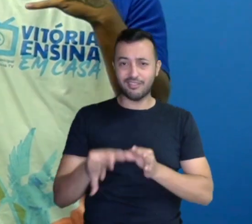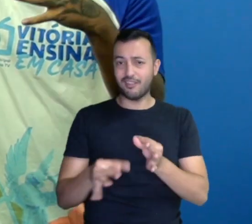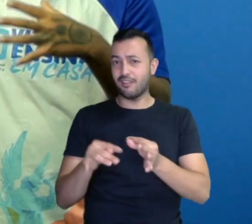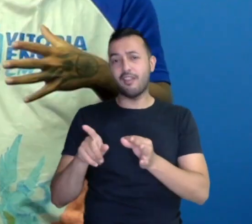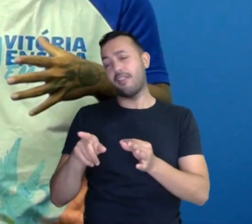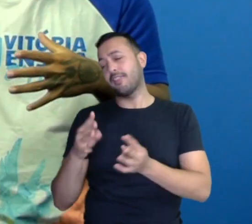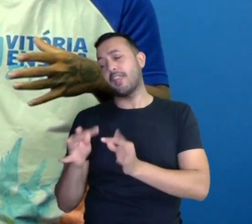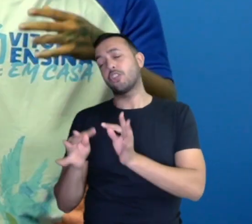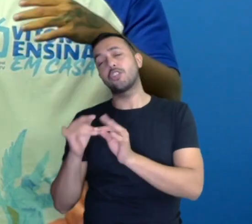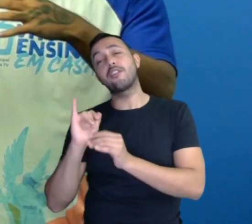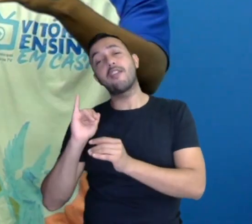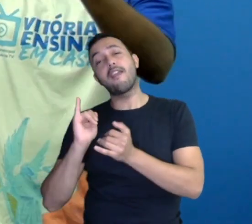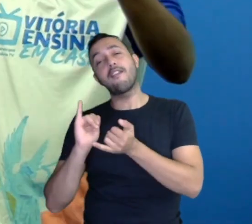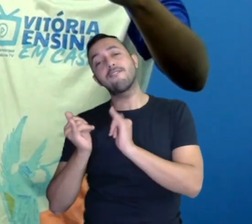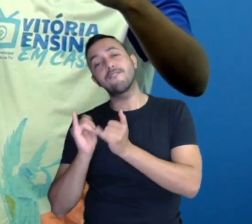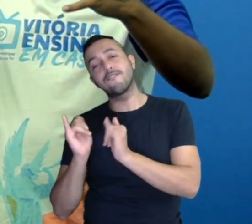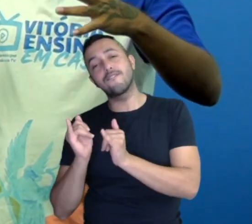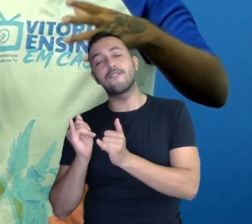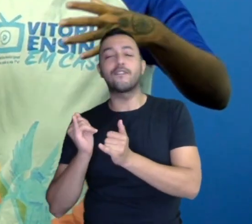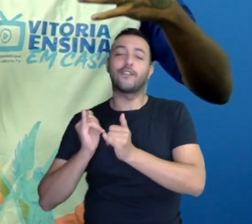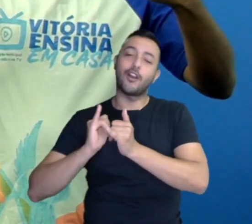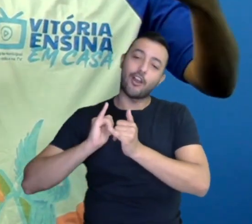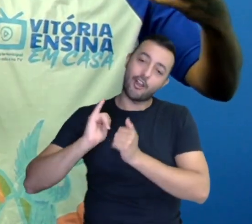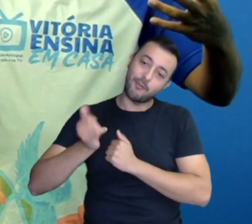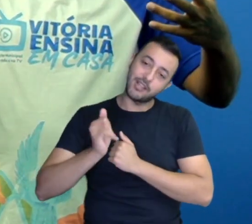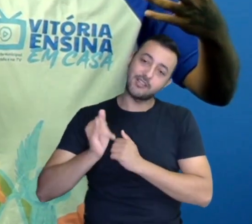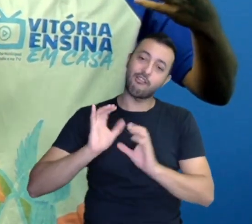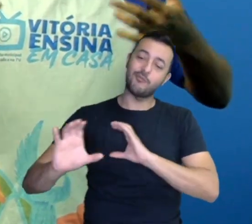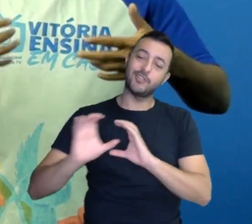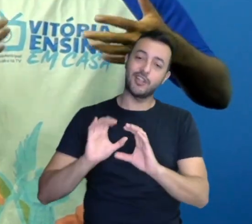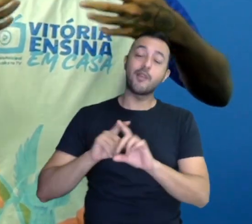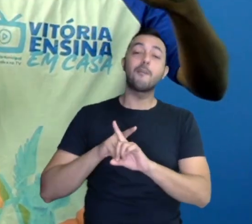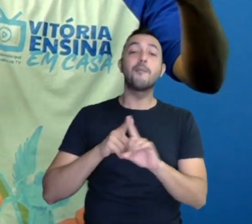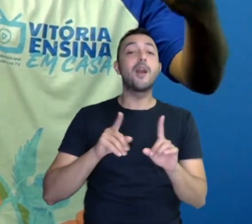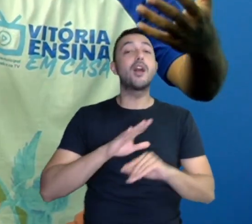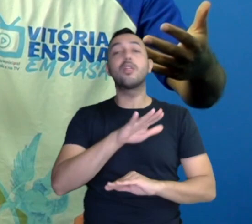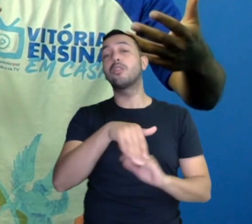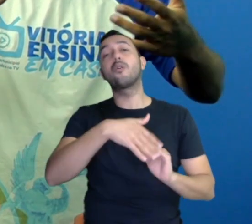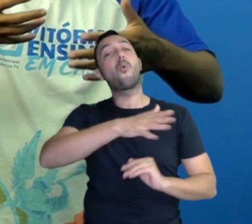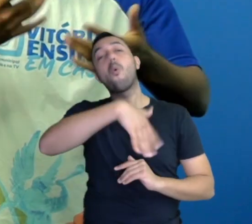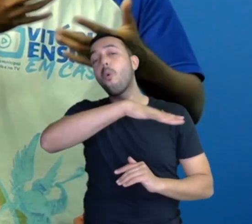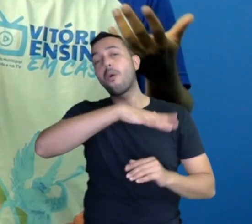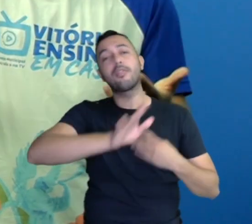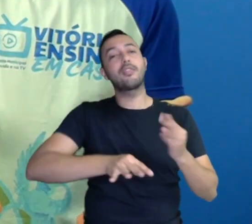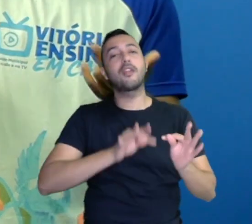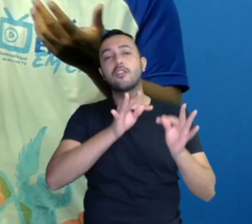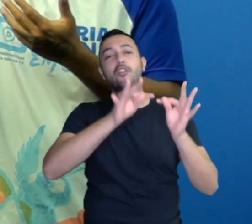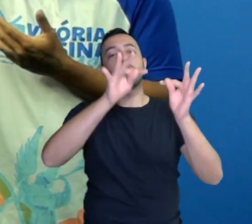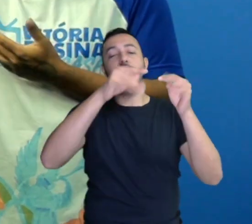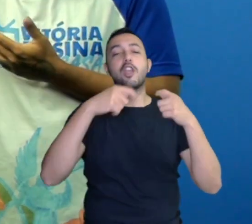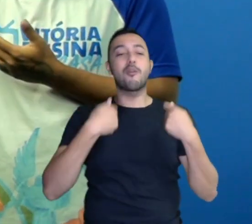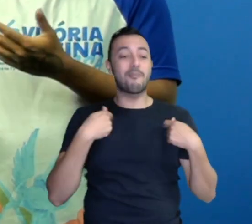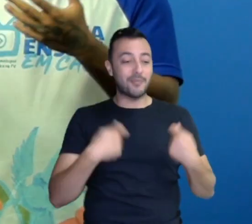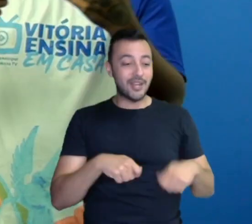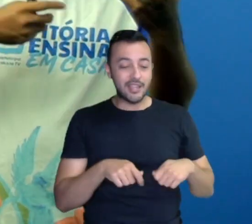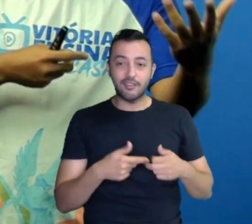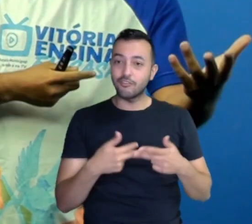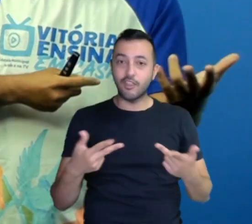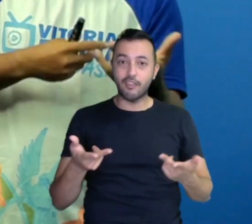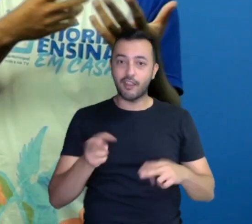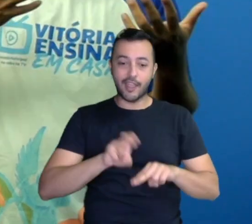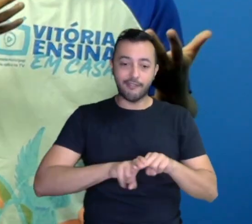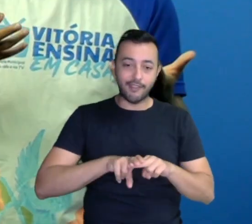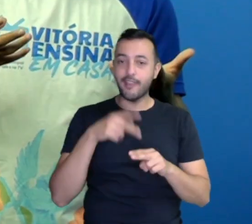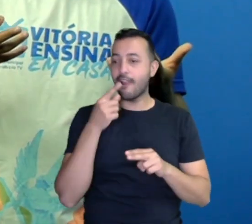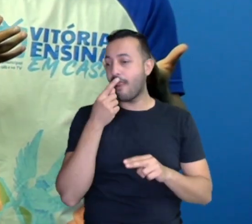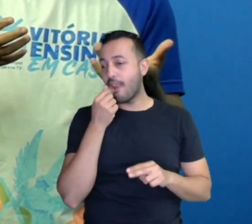da informação e da comunicação. Tudo aquilo que o homem ele desenvolveu a partir de uma necessidade é uma tecnologia. A cadeira, o